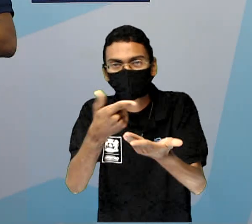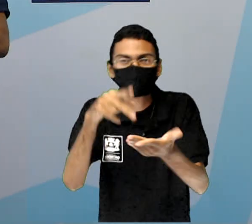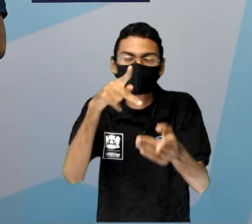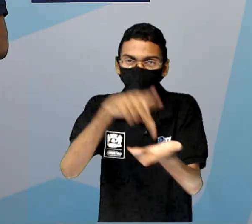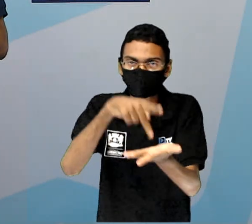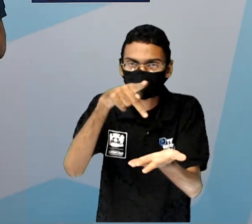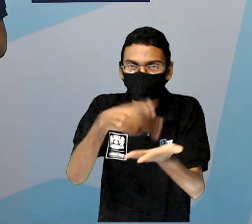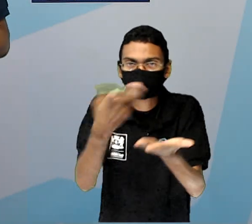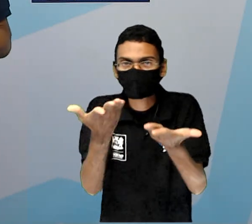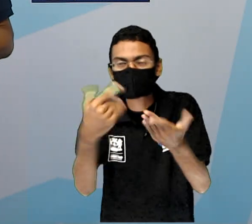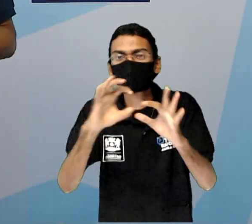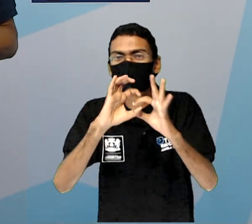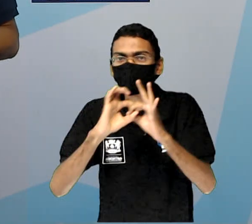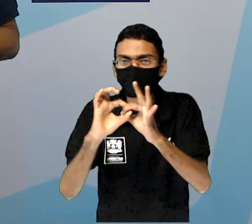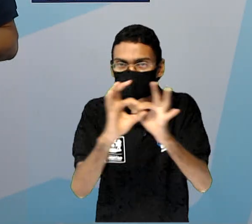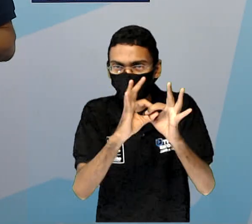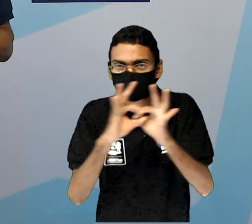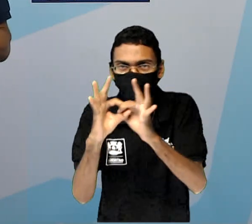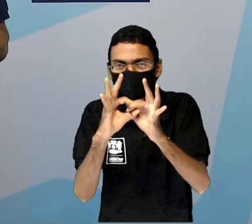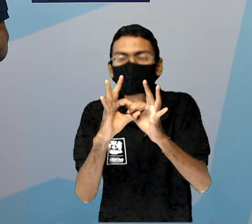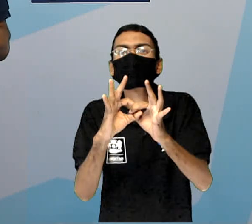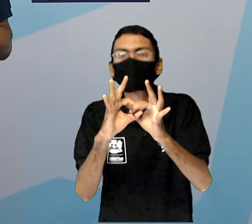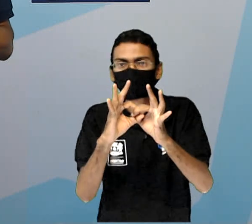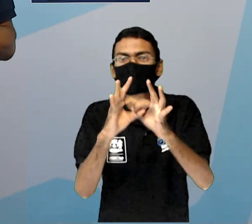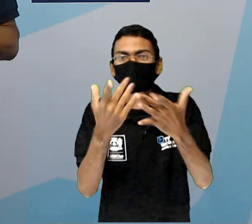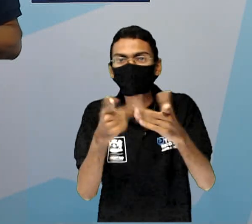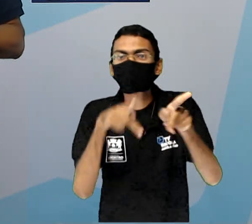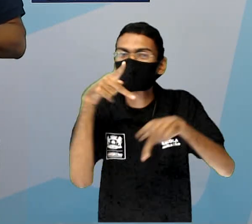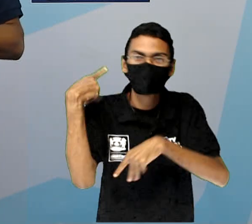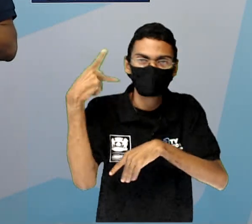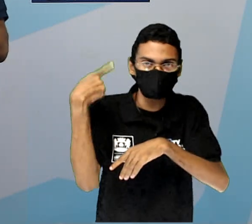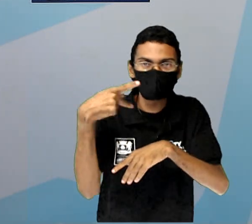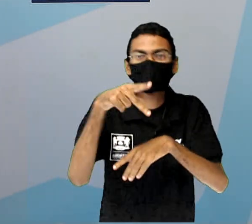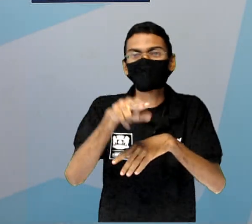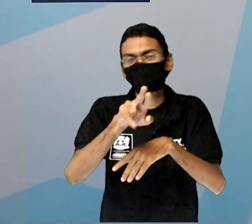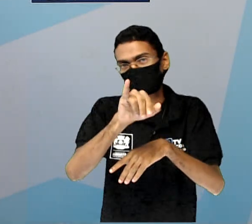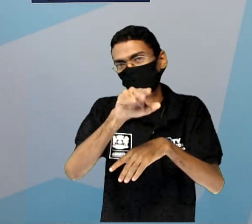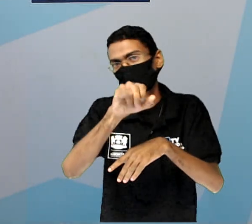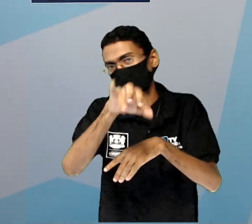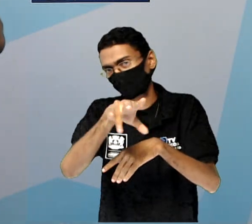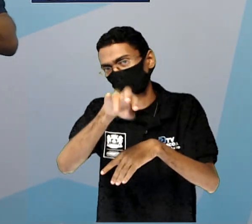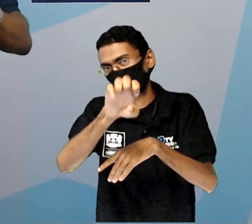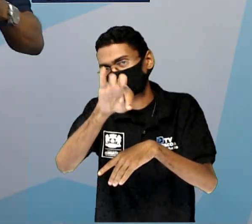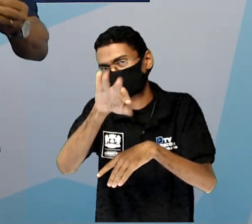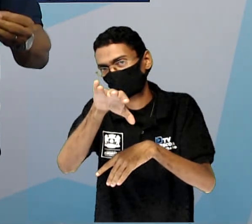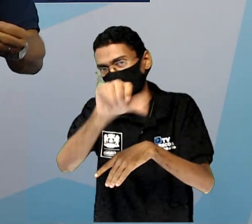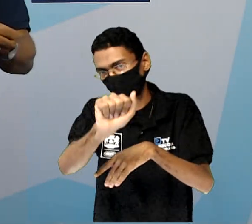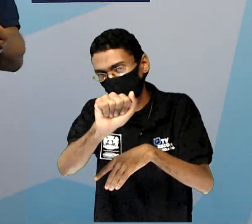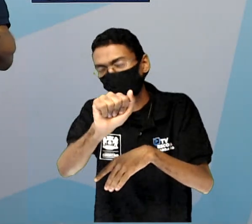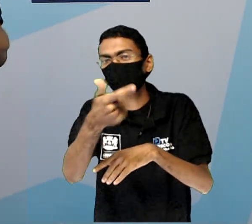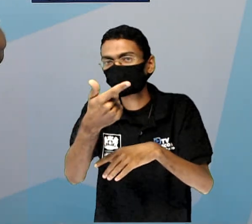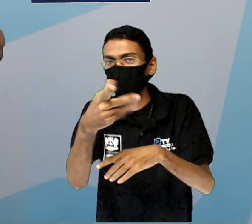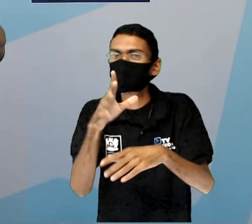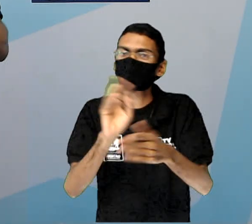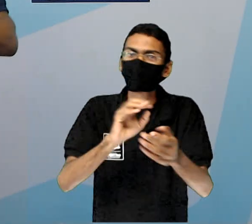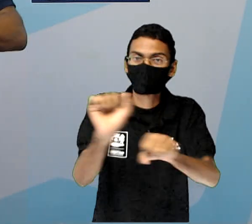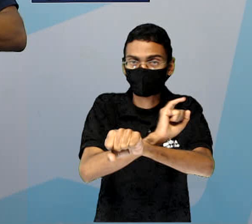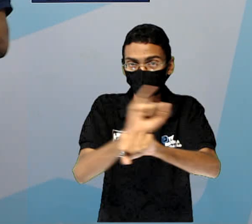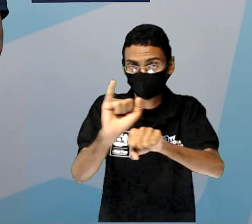Repúblicas Socialistas Soviéticas. Então, na verdade, ela trata-se de uma estratégia